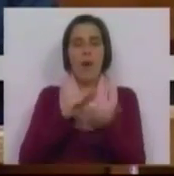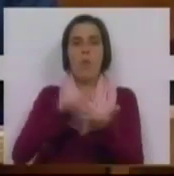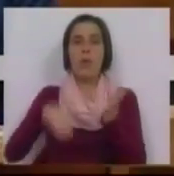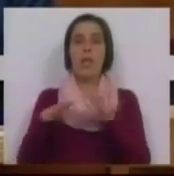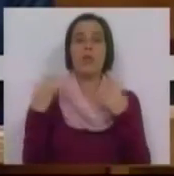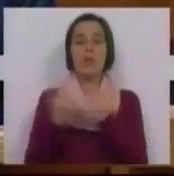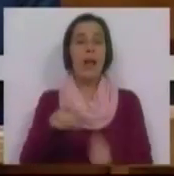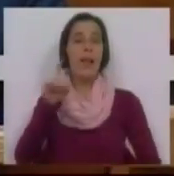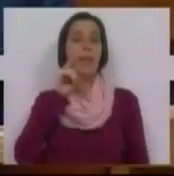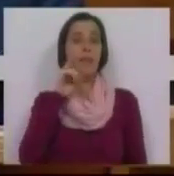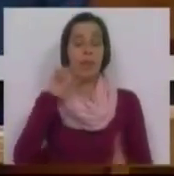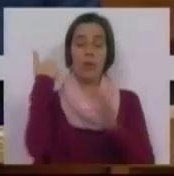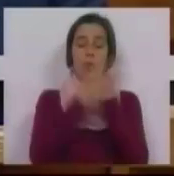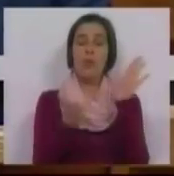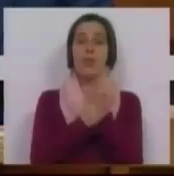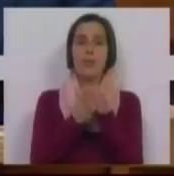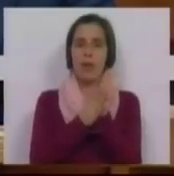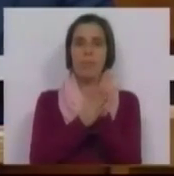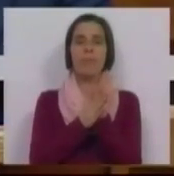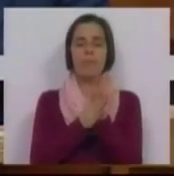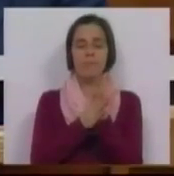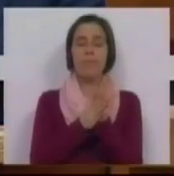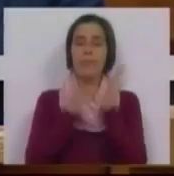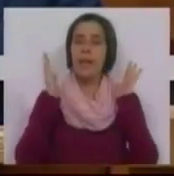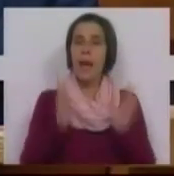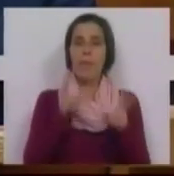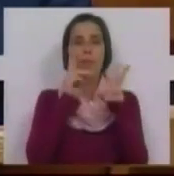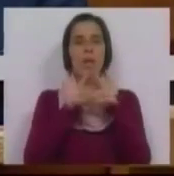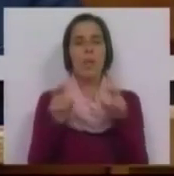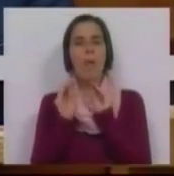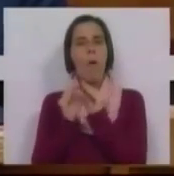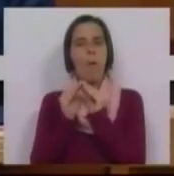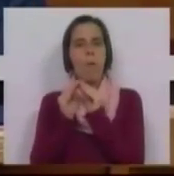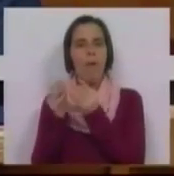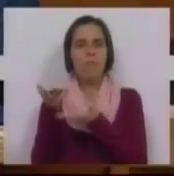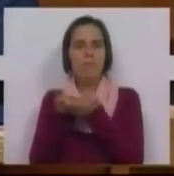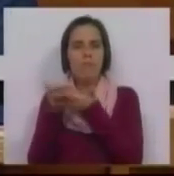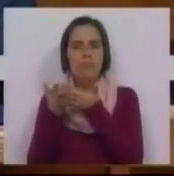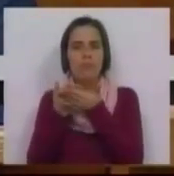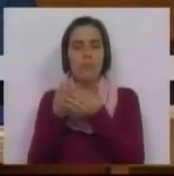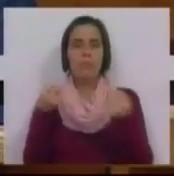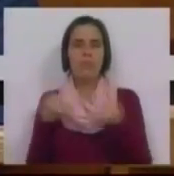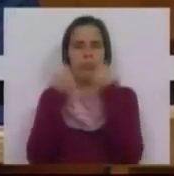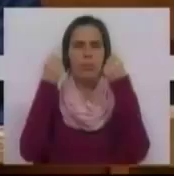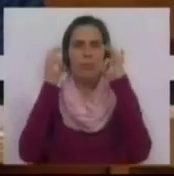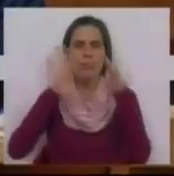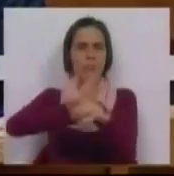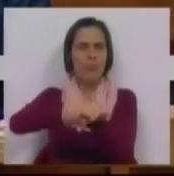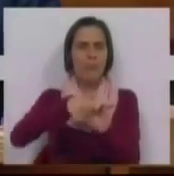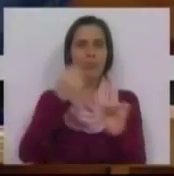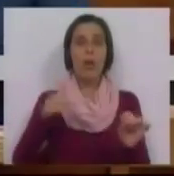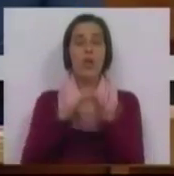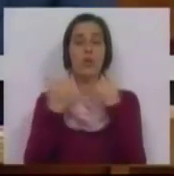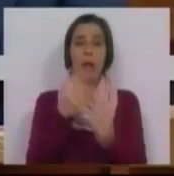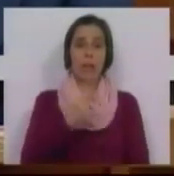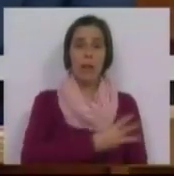contrato social defendido pela Constituição, como é preciso encontrar um bode expiatório para a colossal destruição social